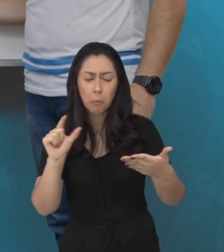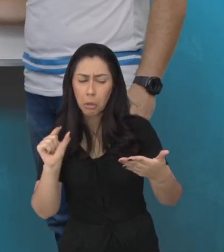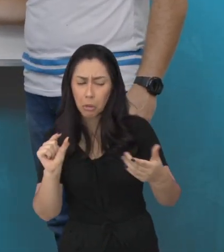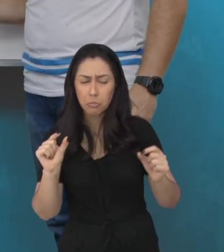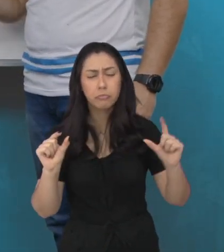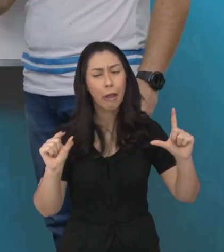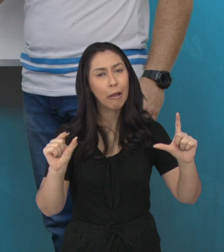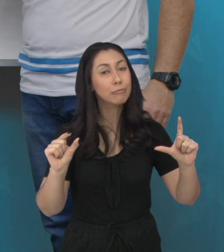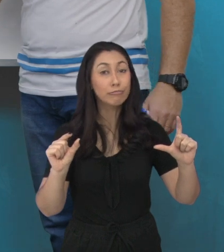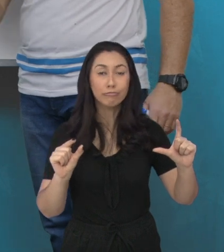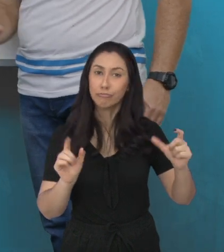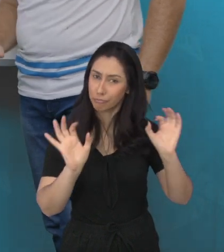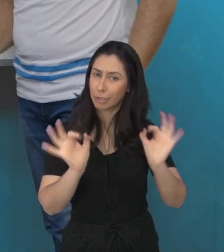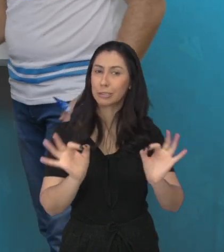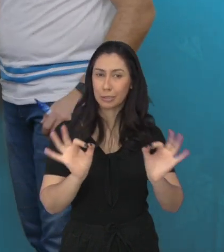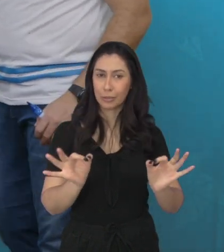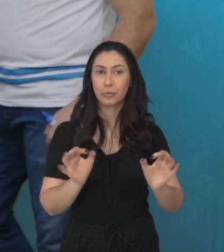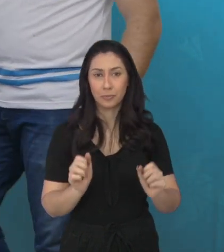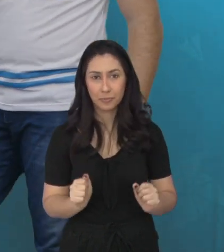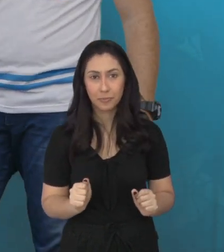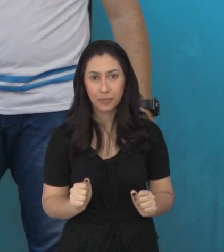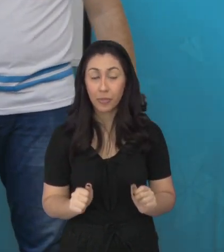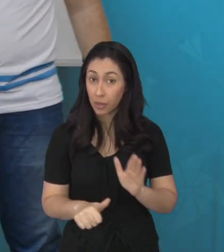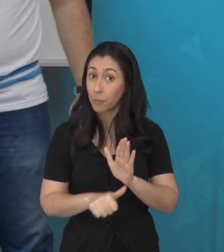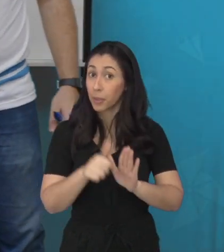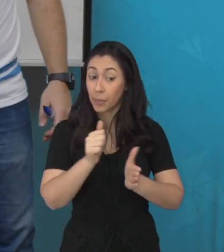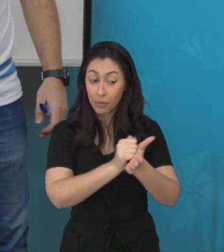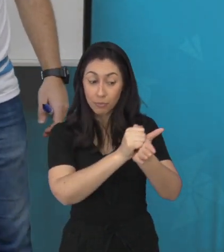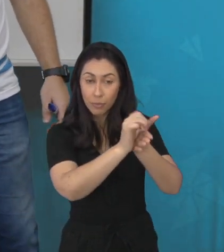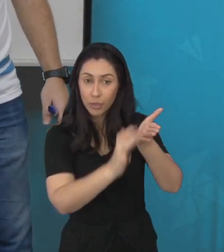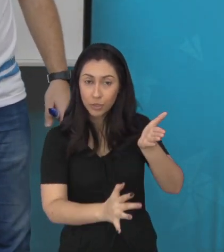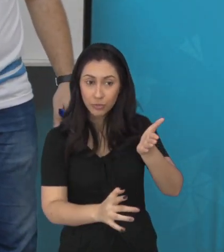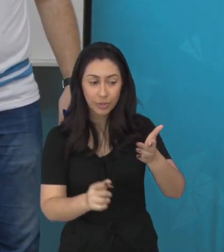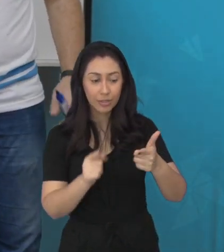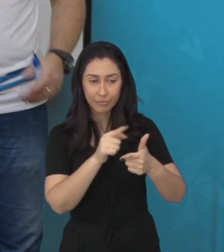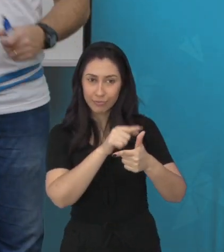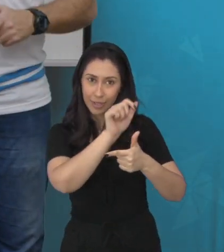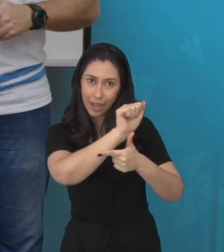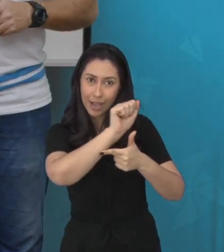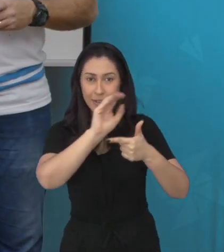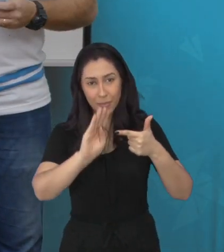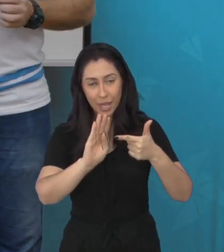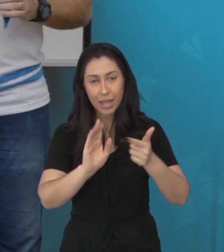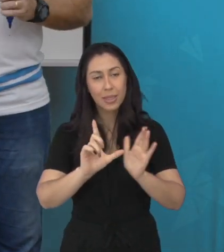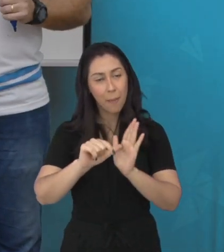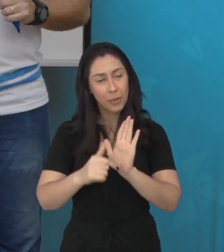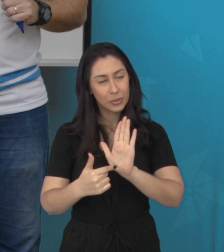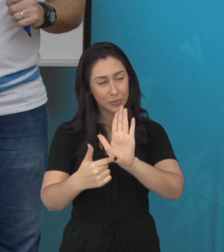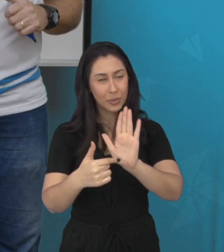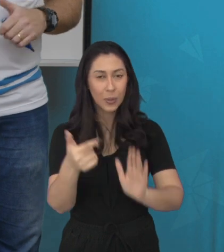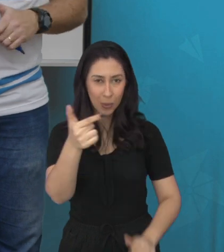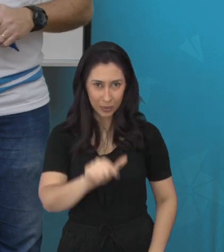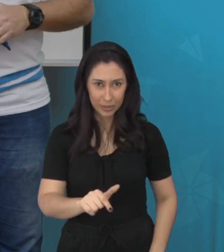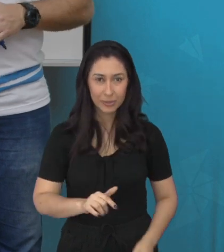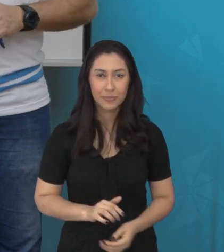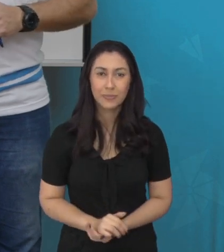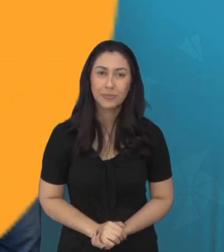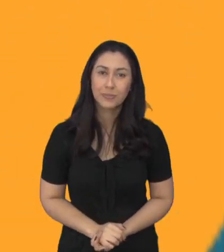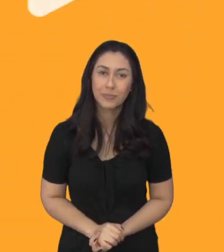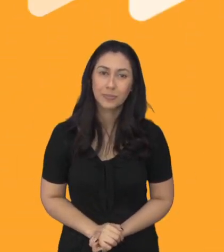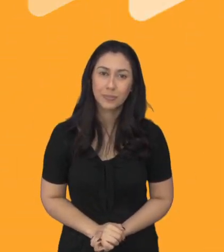que eu encontrei. Beleza? Essa foi a nossa primeira questão com o item A e B. Já volto com mais uma questão. Até